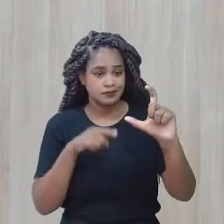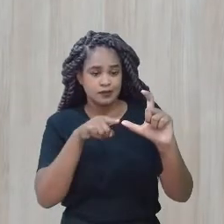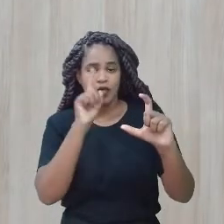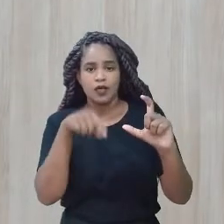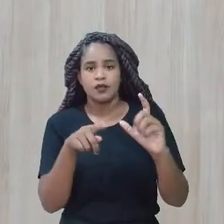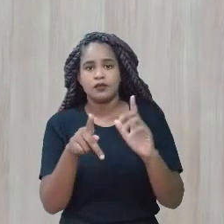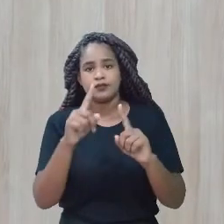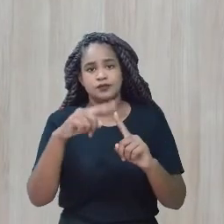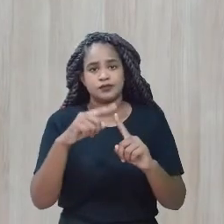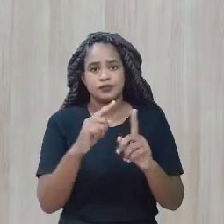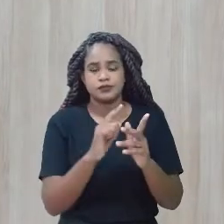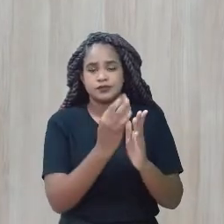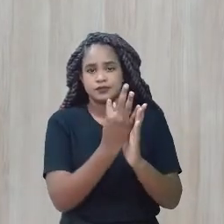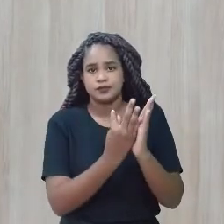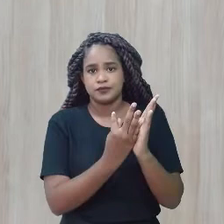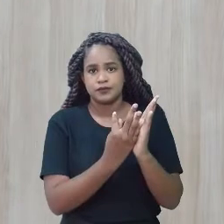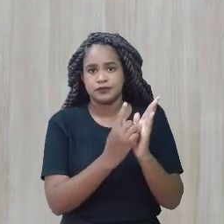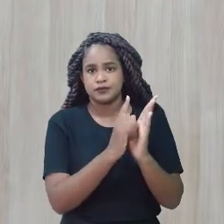textual, pessoal.